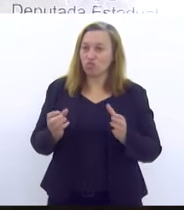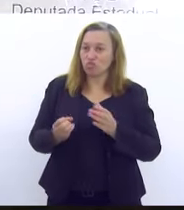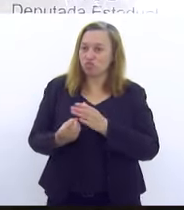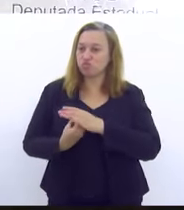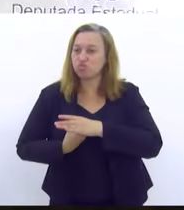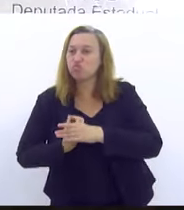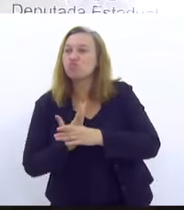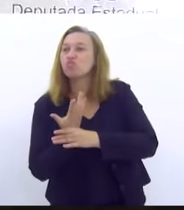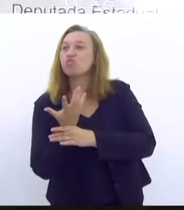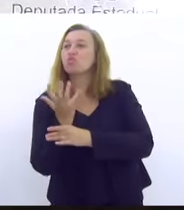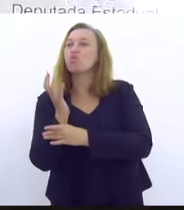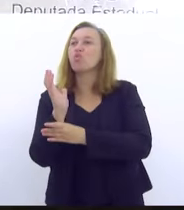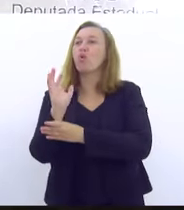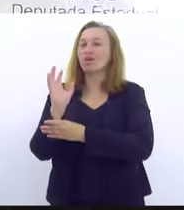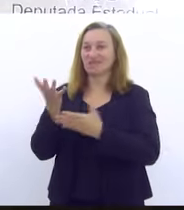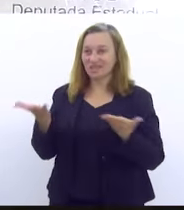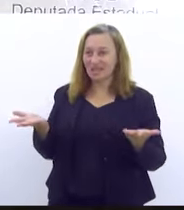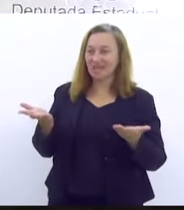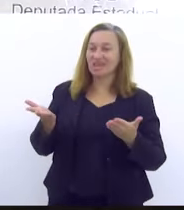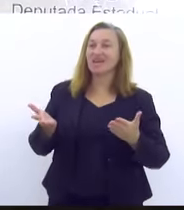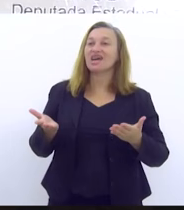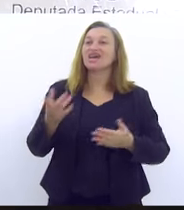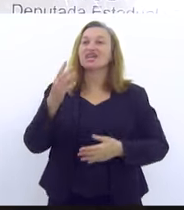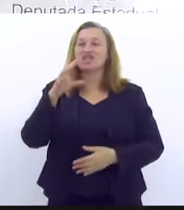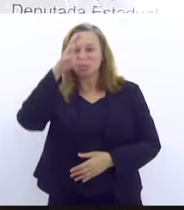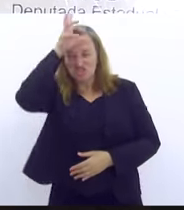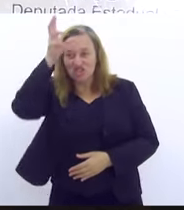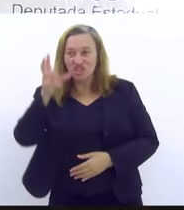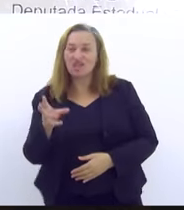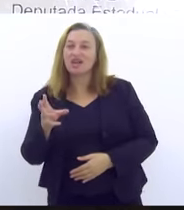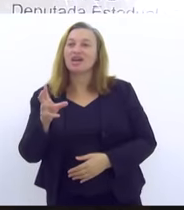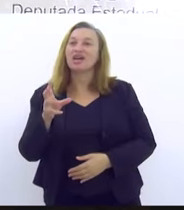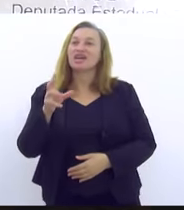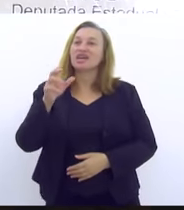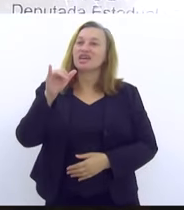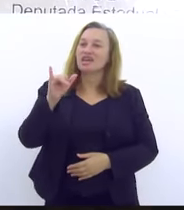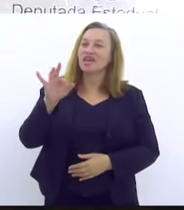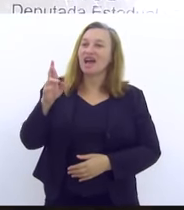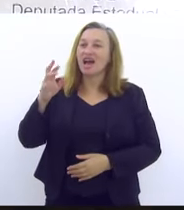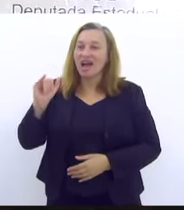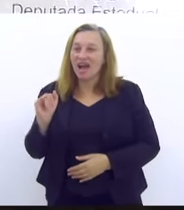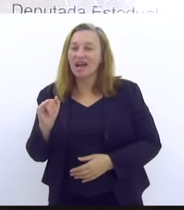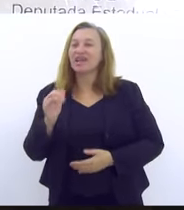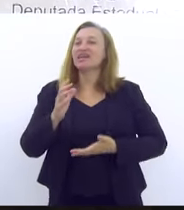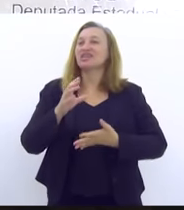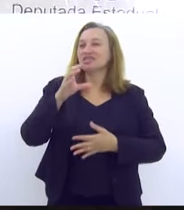rosas. Tia Cristina, tia Yara, a tia